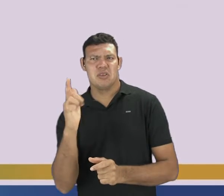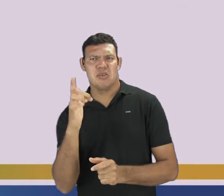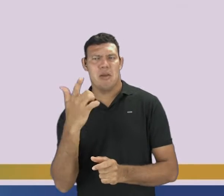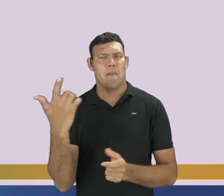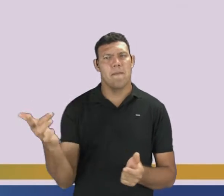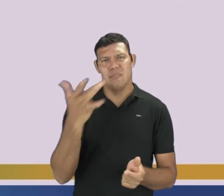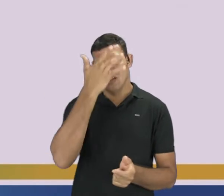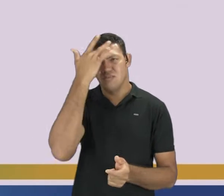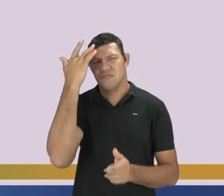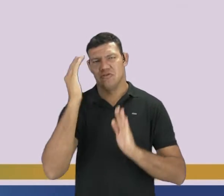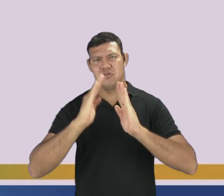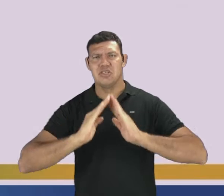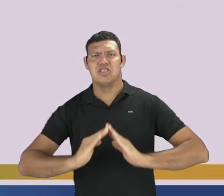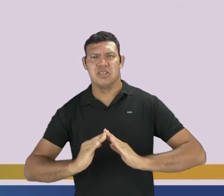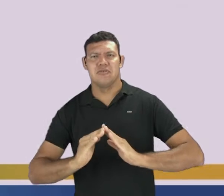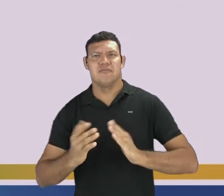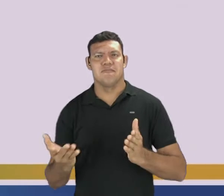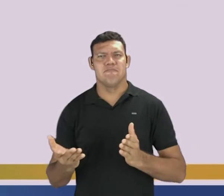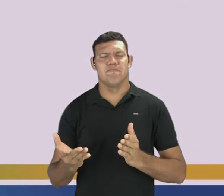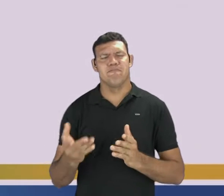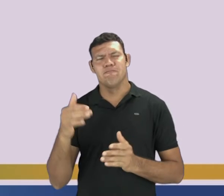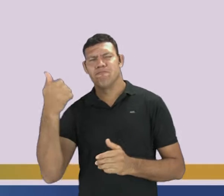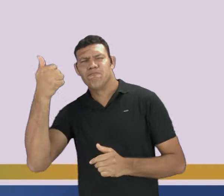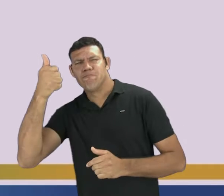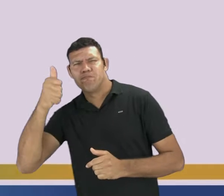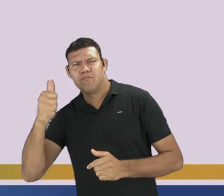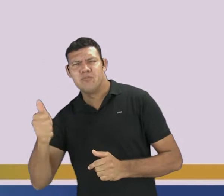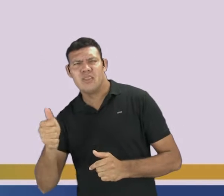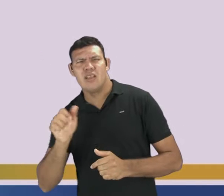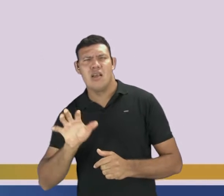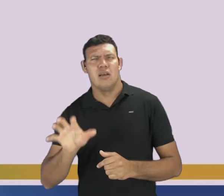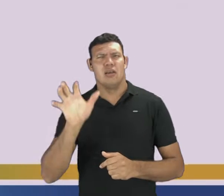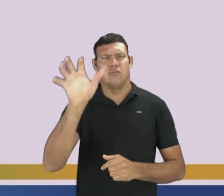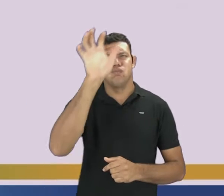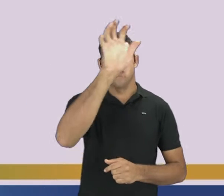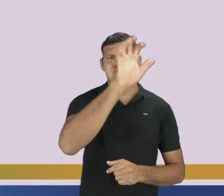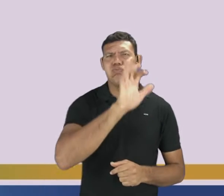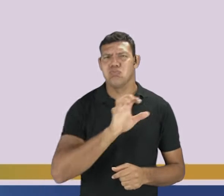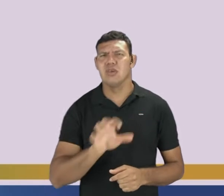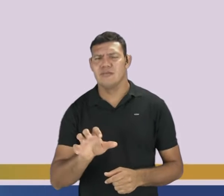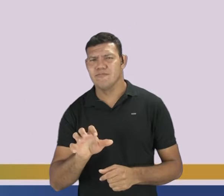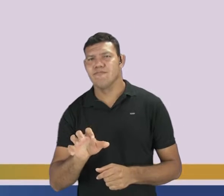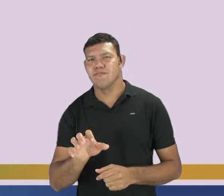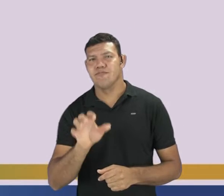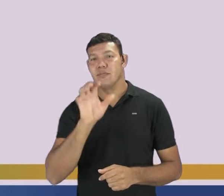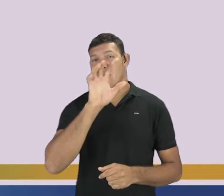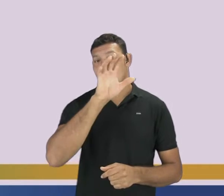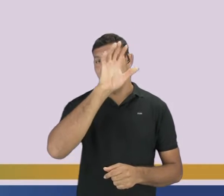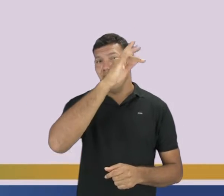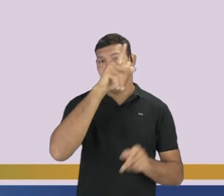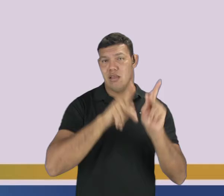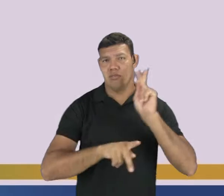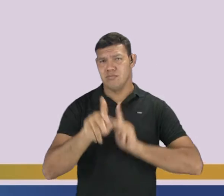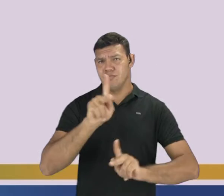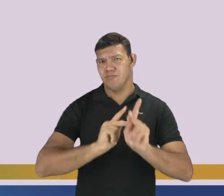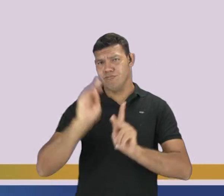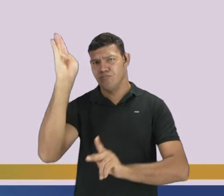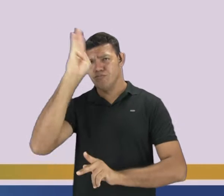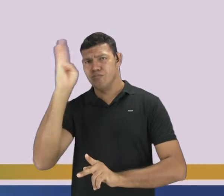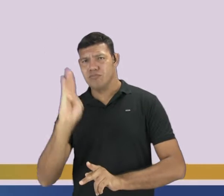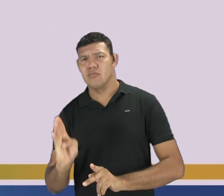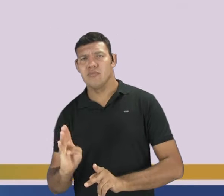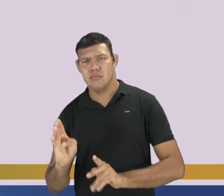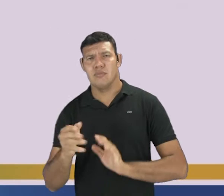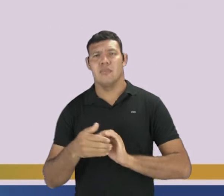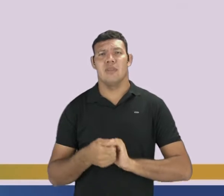Então, analisando todas essas regiões, nós podemos concluir que a distribuição da população brasileira no